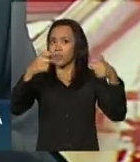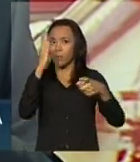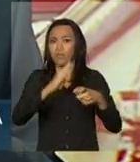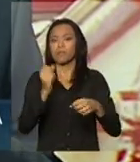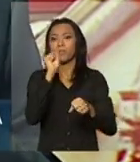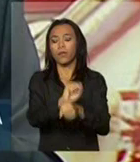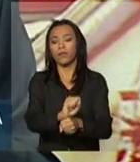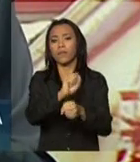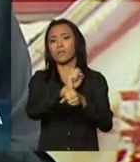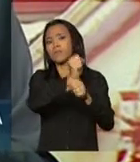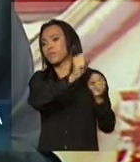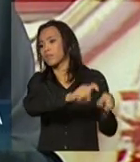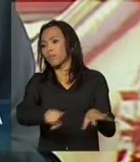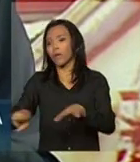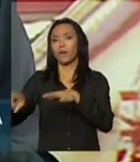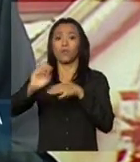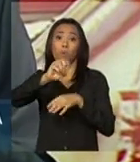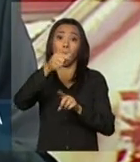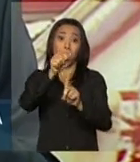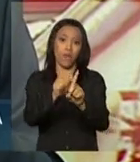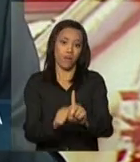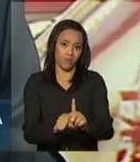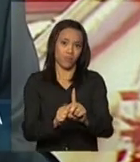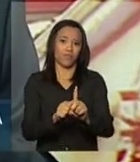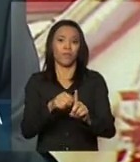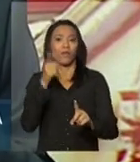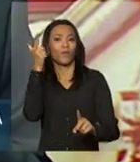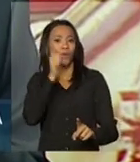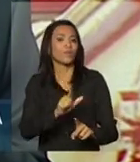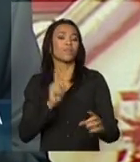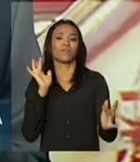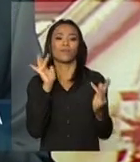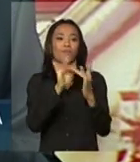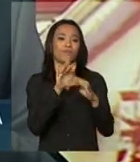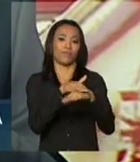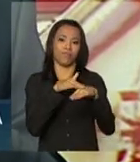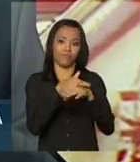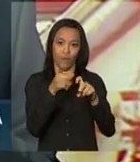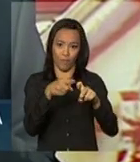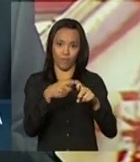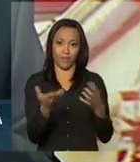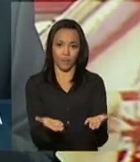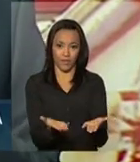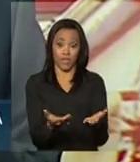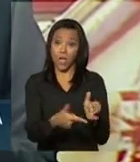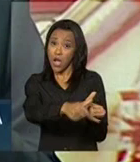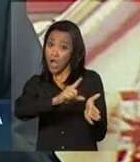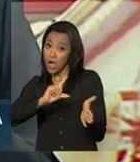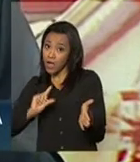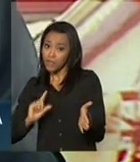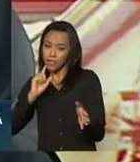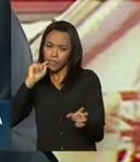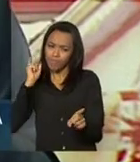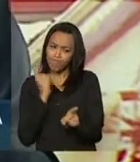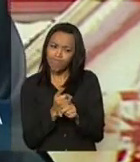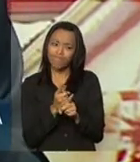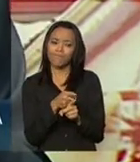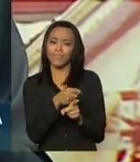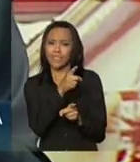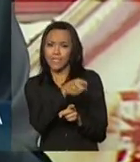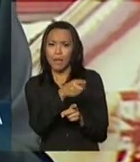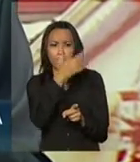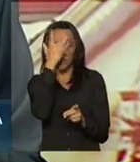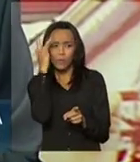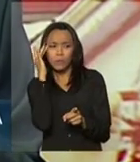semanas ou meses para ter uma consulta. Ou seja, quanto mais a gente amplia o diagnóstico e vai detectando pessoas que ainda não